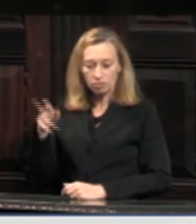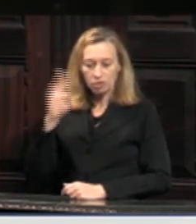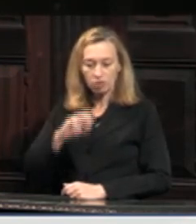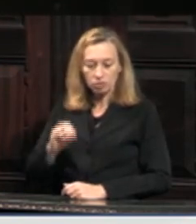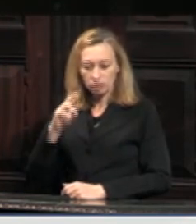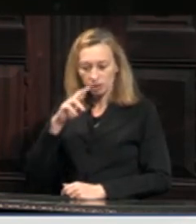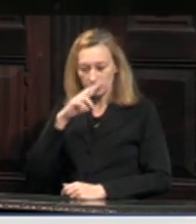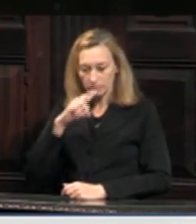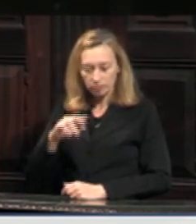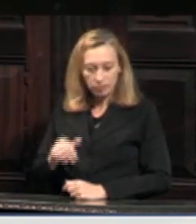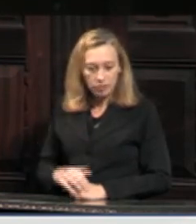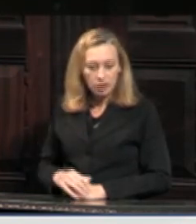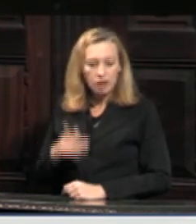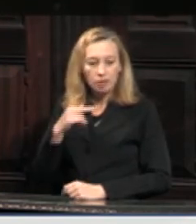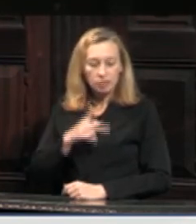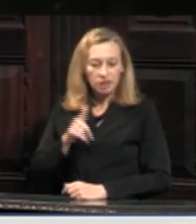PL